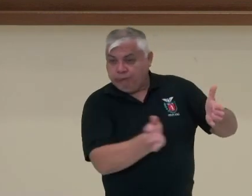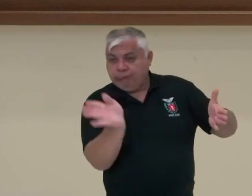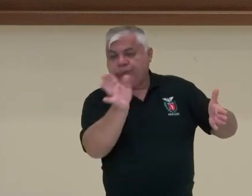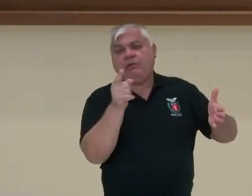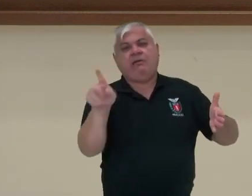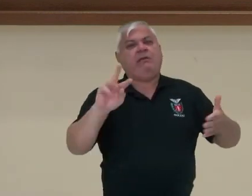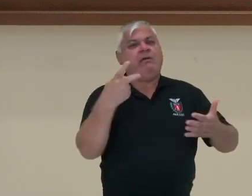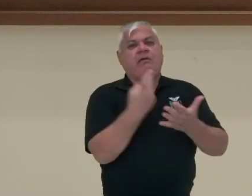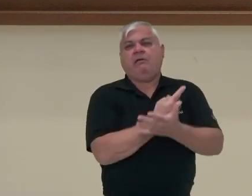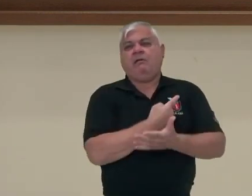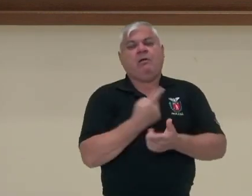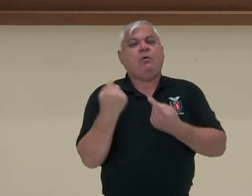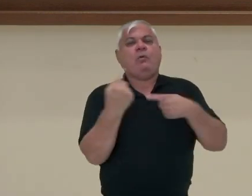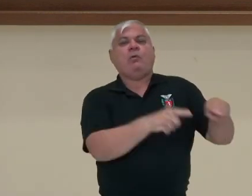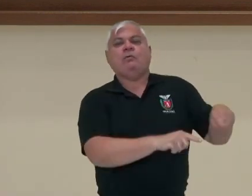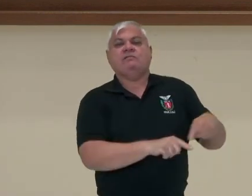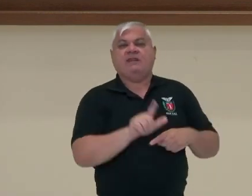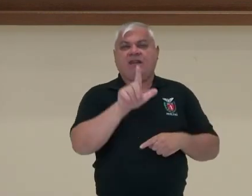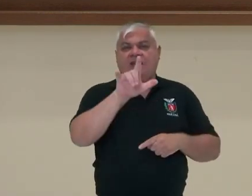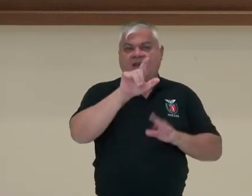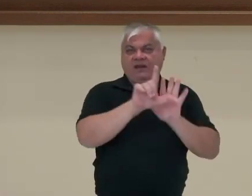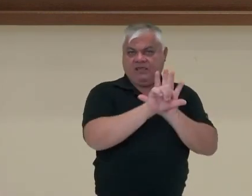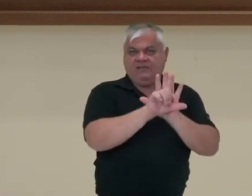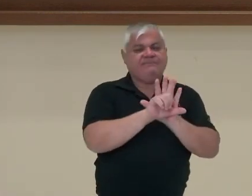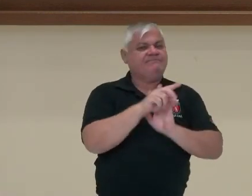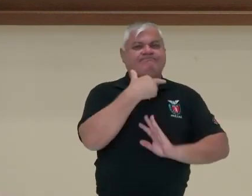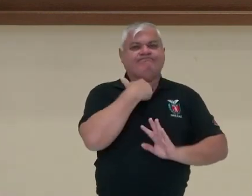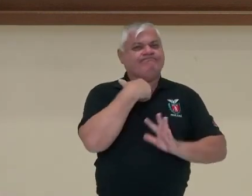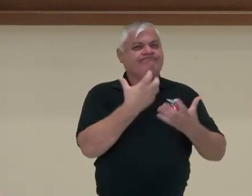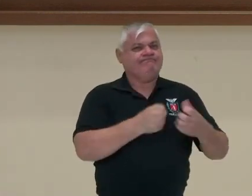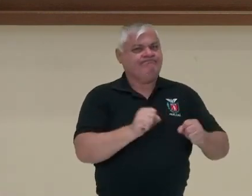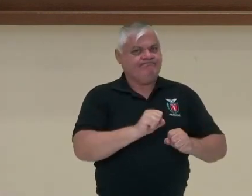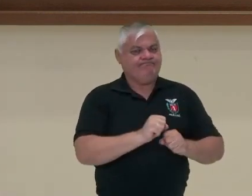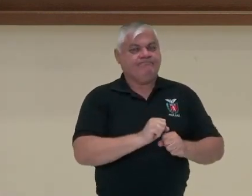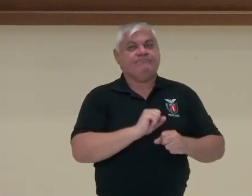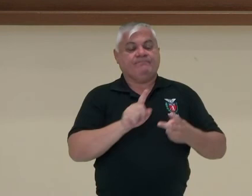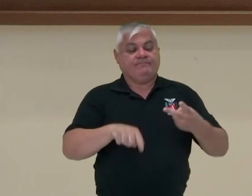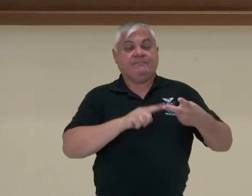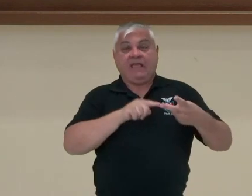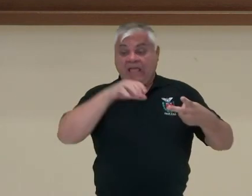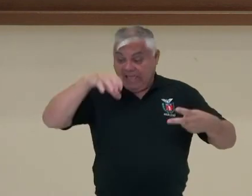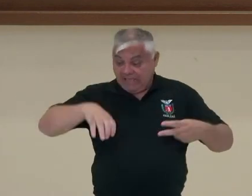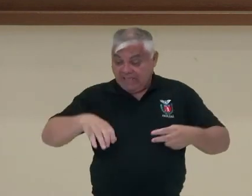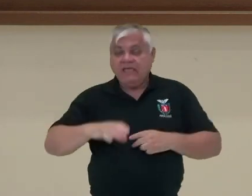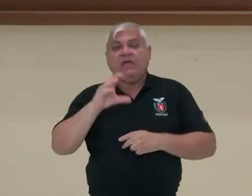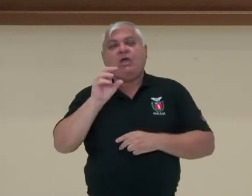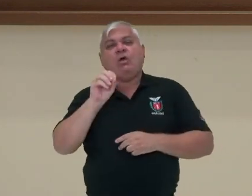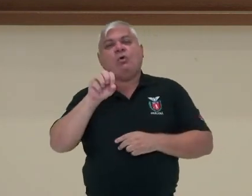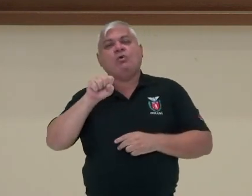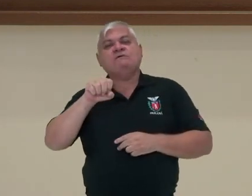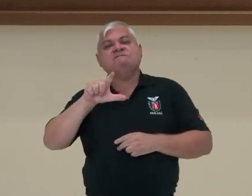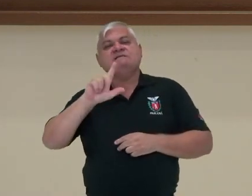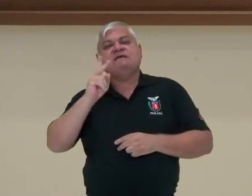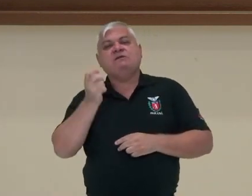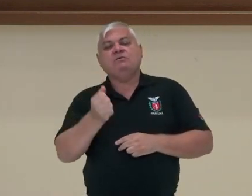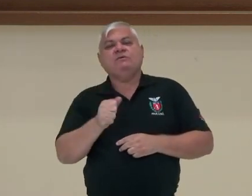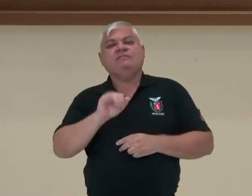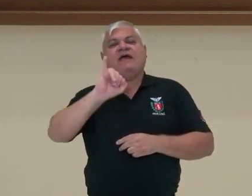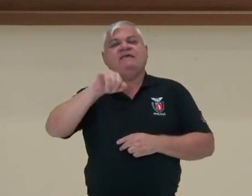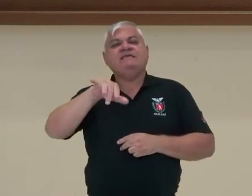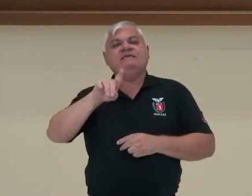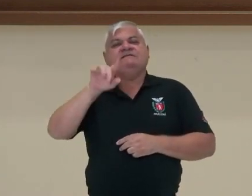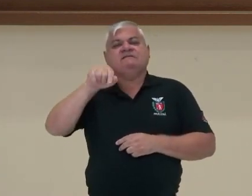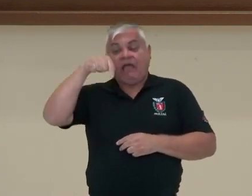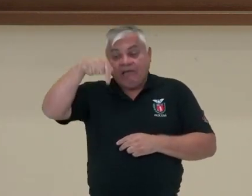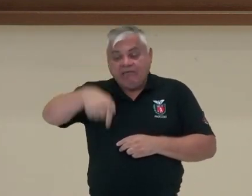navio ilegal, né? Então não permitiam isso, ok? E aí o Conselho das Índias, que era o órgão